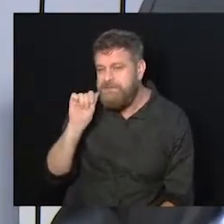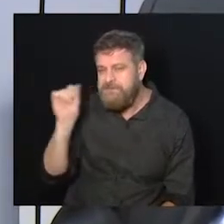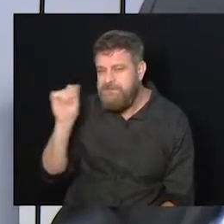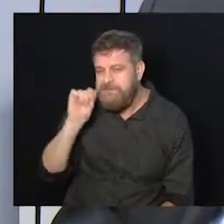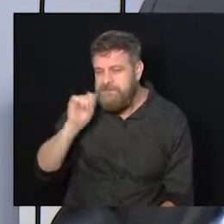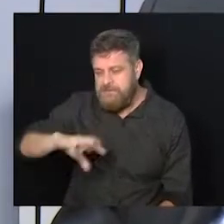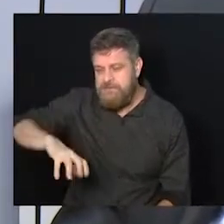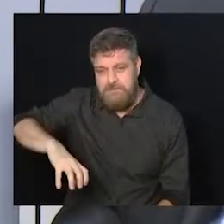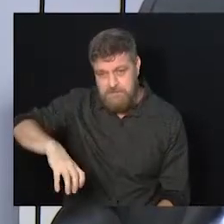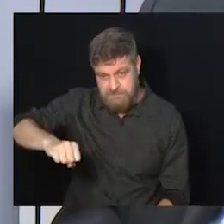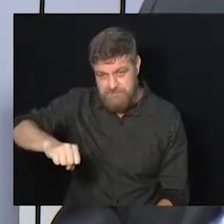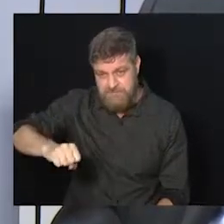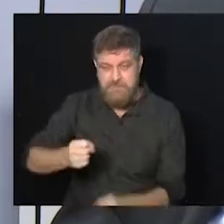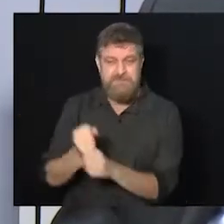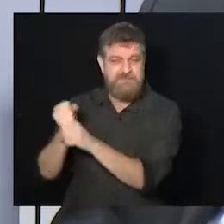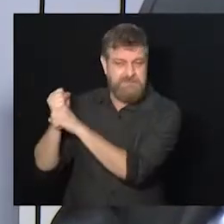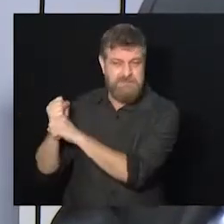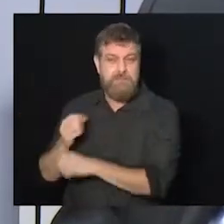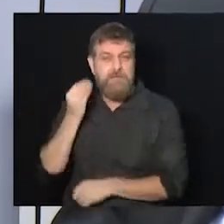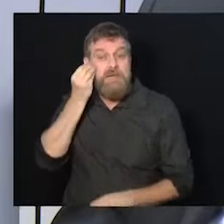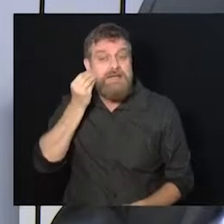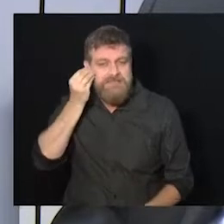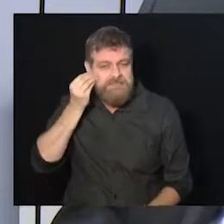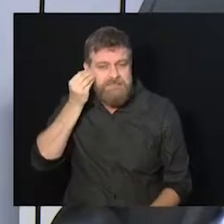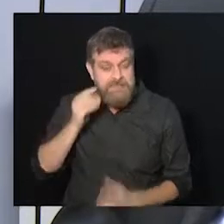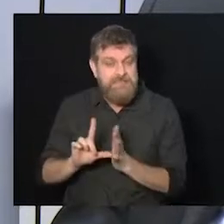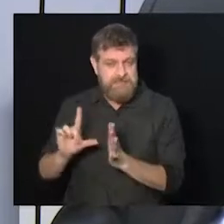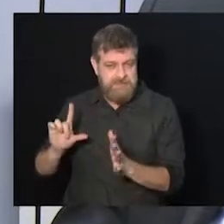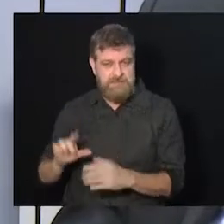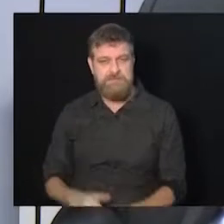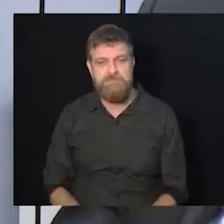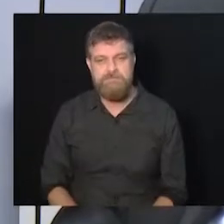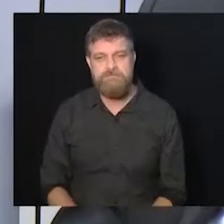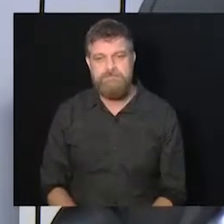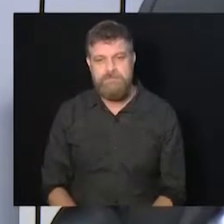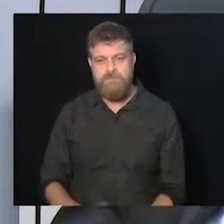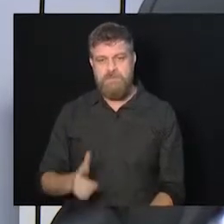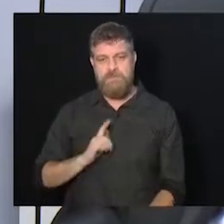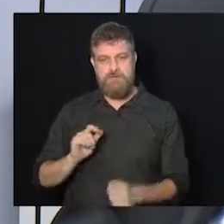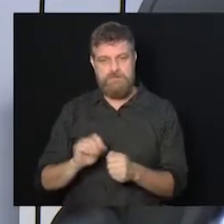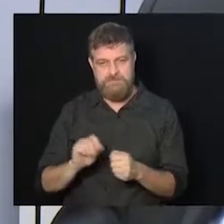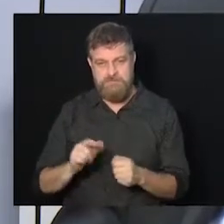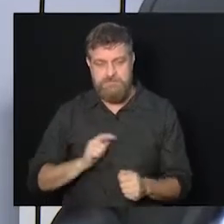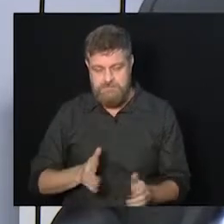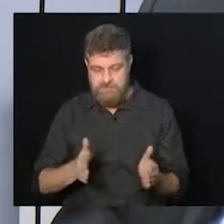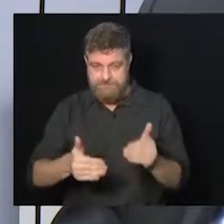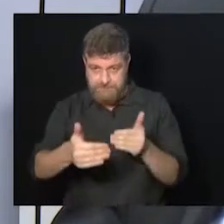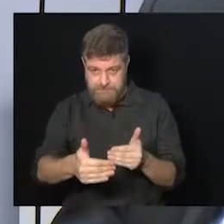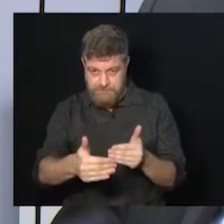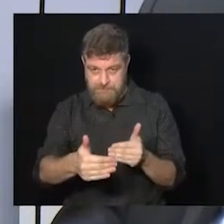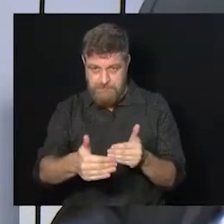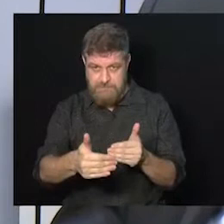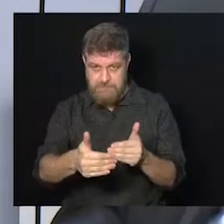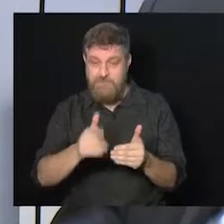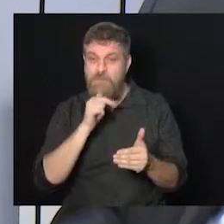torneira fechada muitos anos atrás, mas eu fiz uma experiência antes, né? Eu deixava uma vasilha